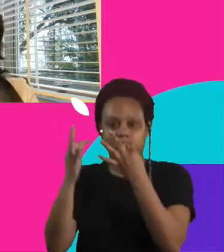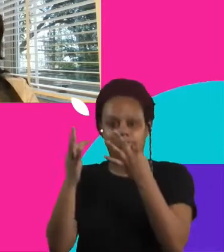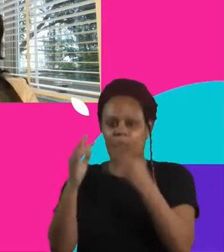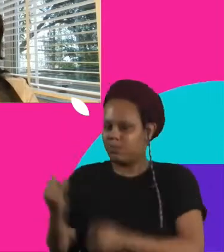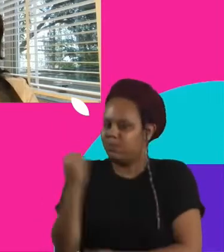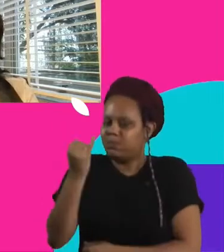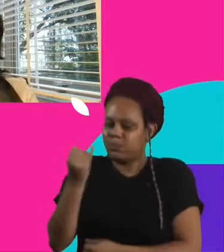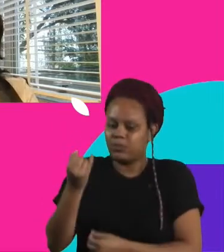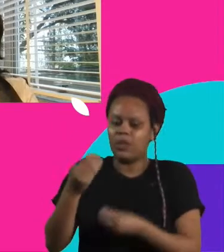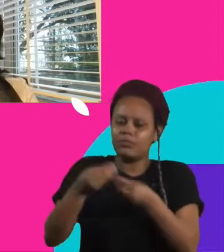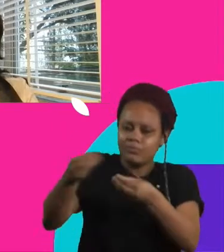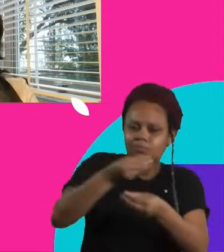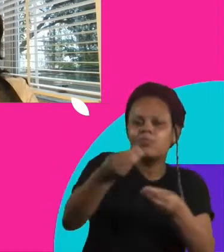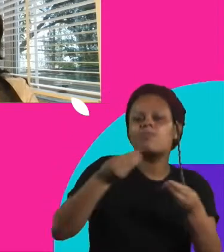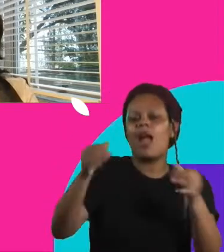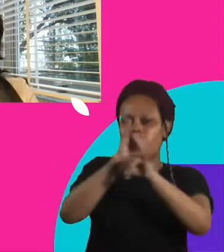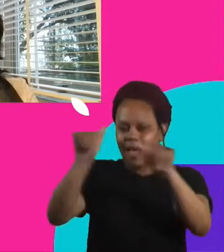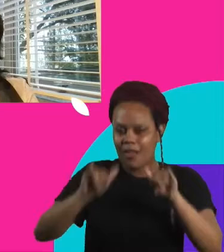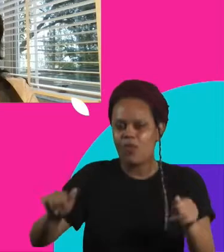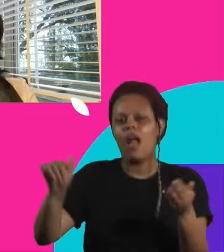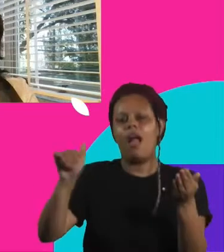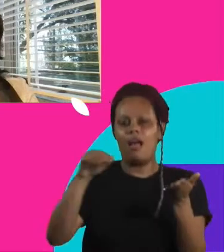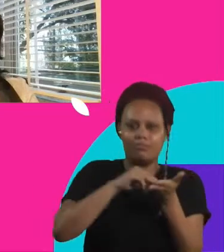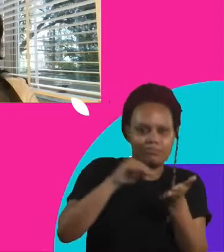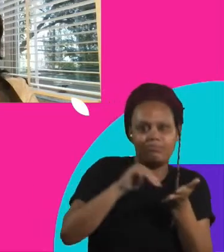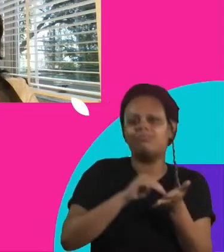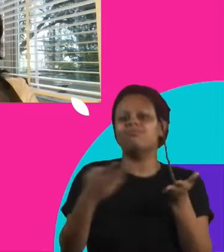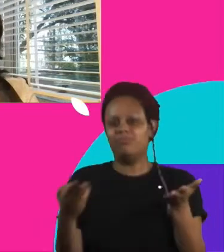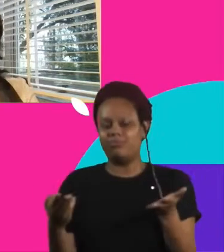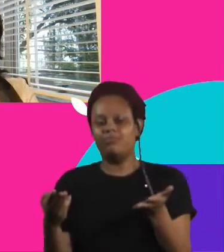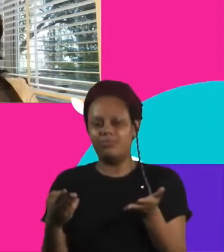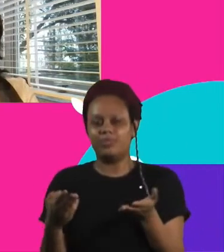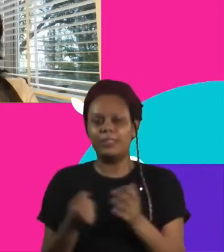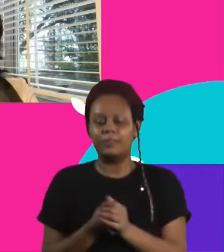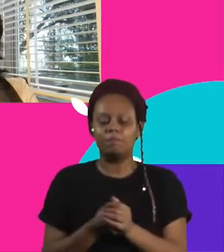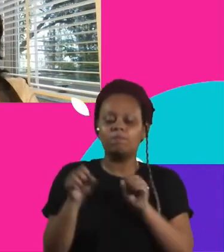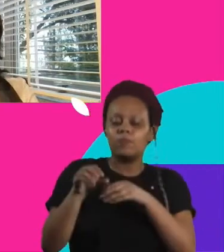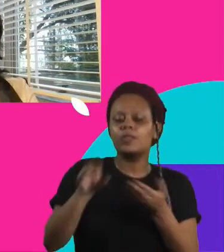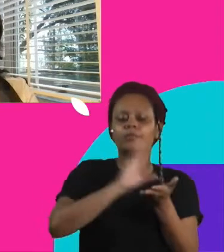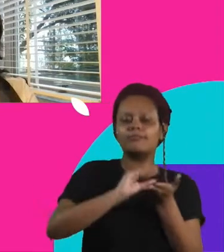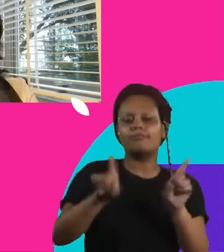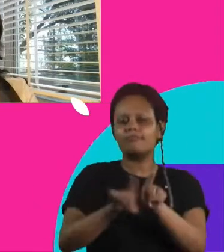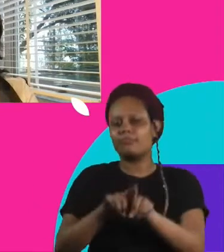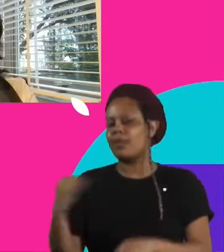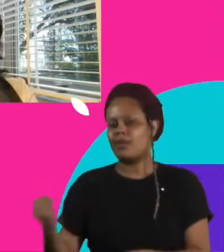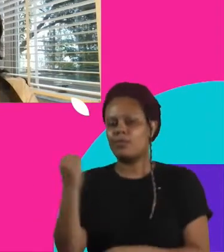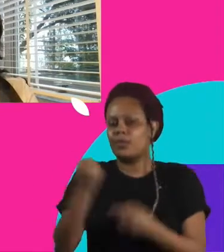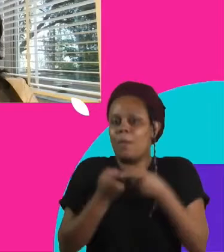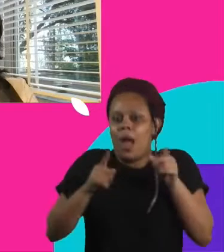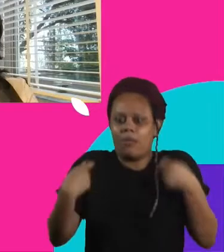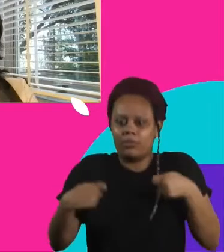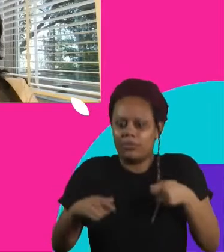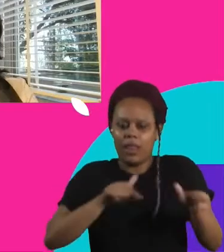as nossas metodologias sempre foram inovadoras, pioneiras, a da educação em dados também mas isso é um trabalho de muitas pessoas juntas,